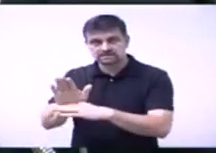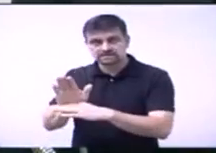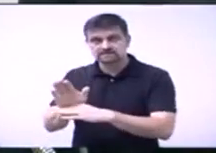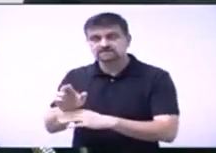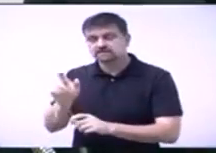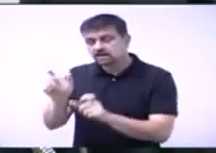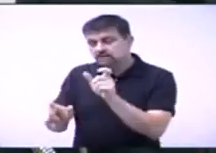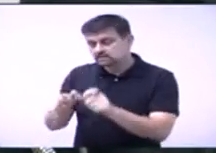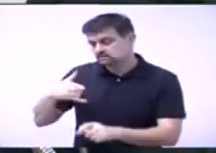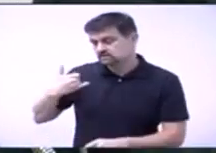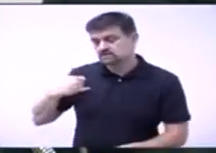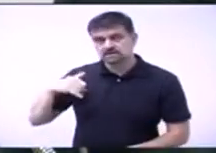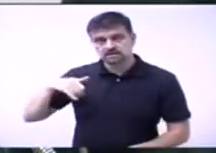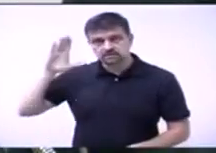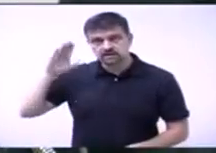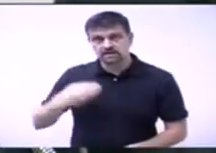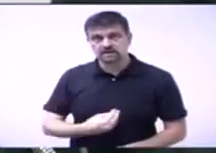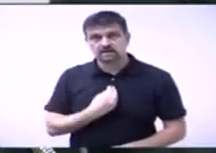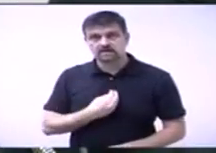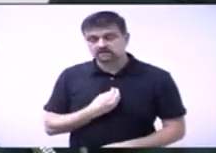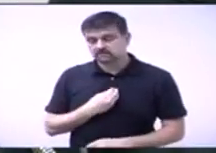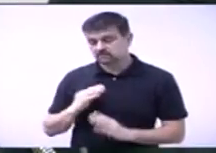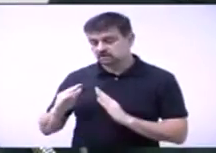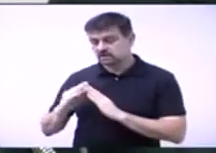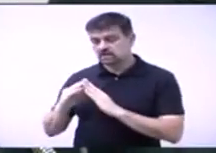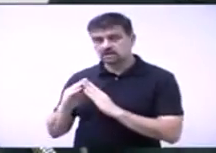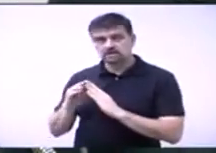idosos que residem sozinhos.